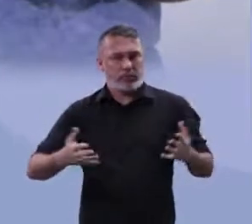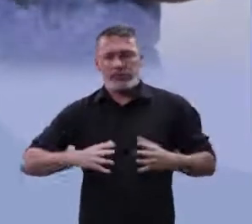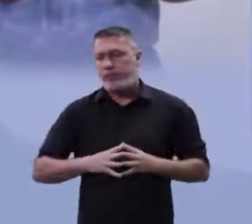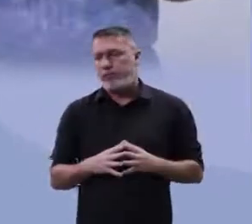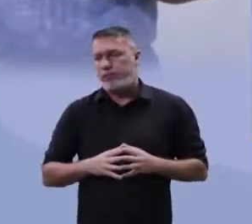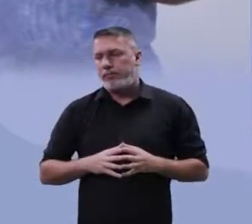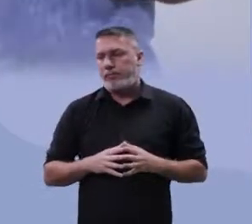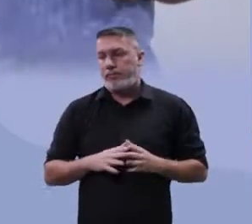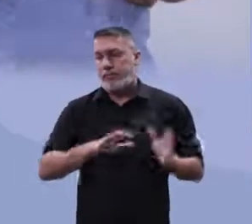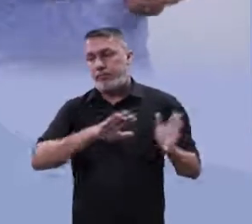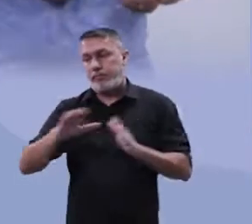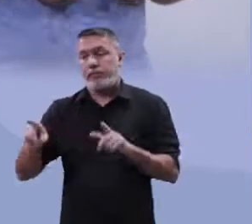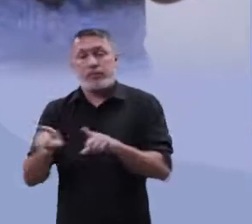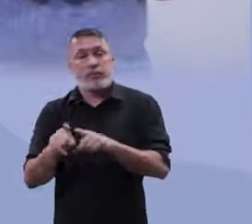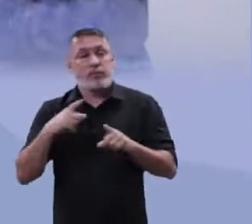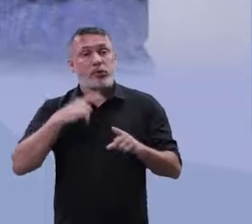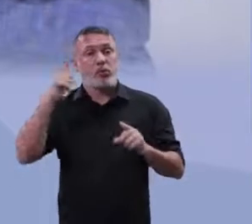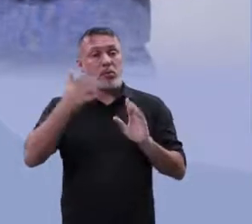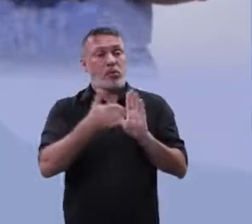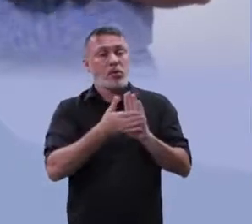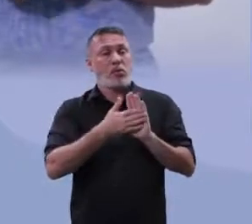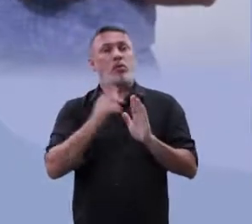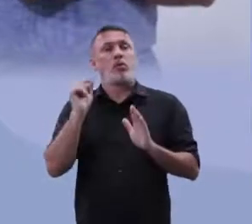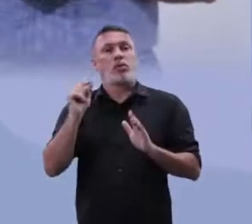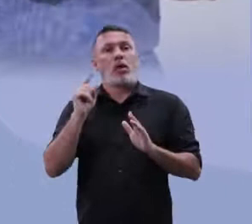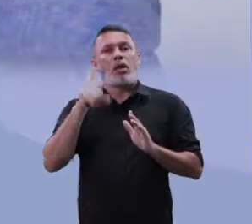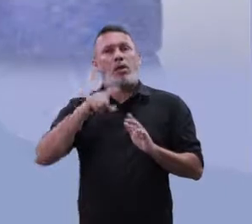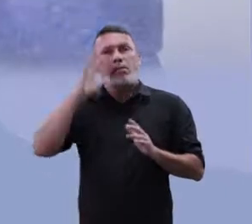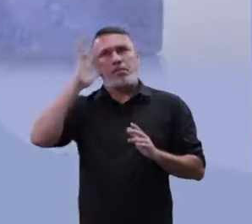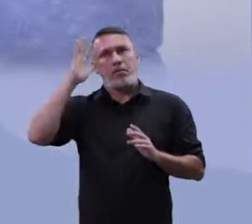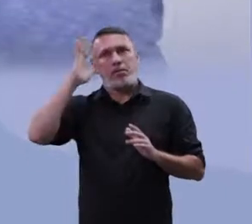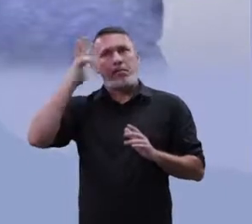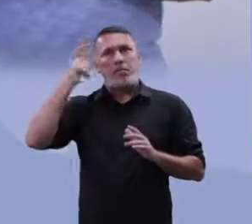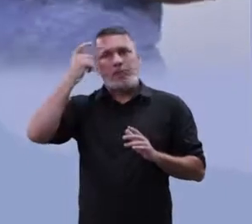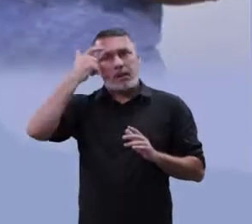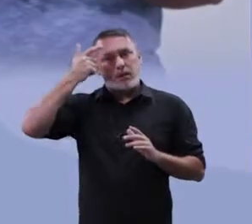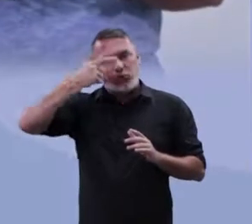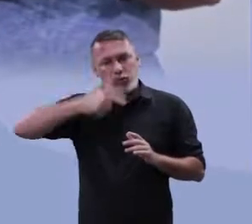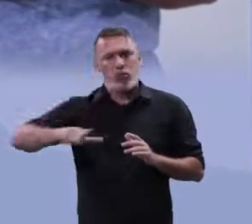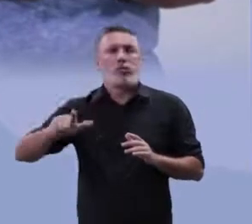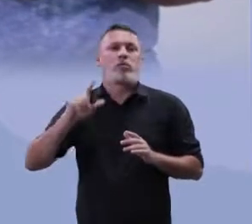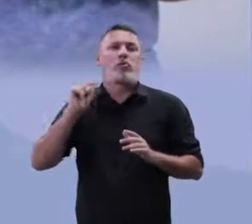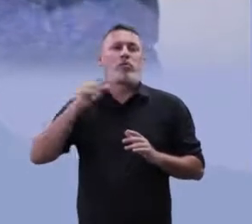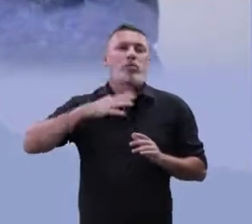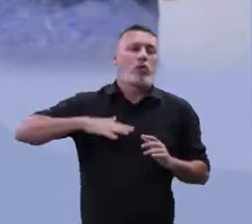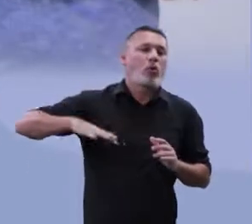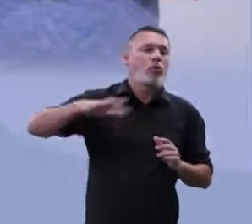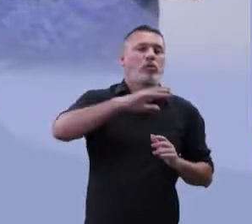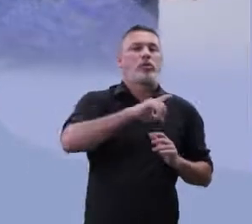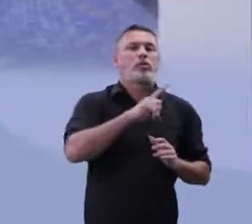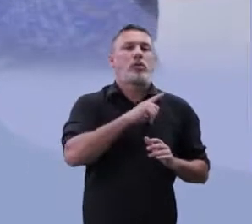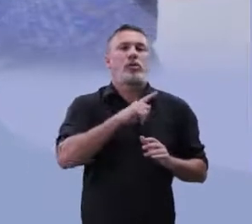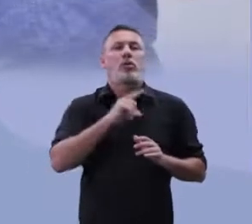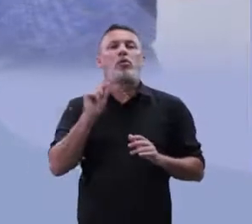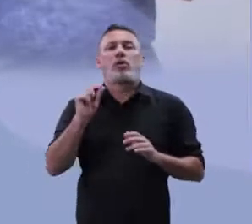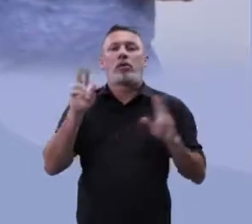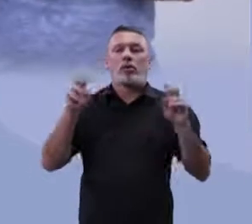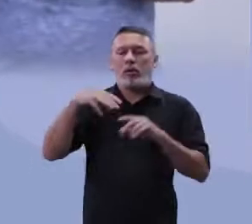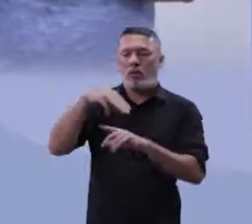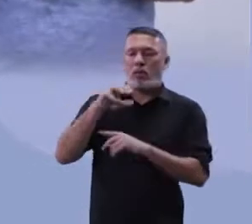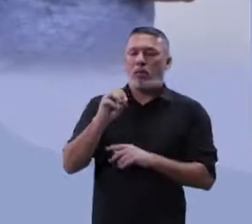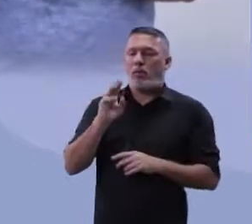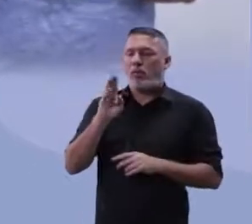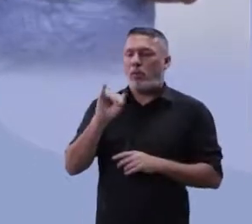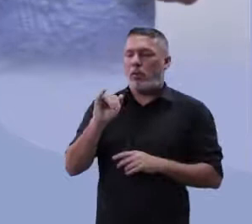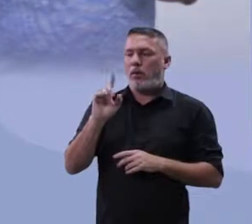esses docentes, ok? Nós temos a outra questão também sobre repensar naquilo que nós falamos de